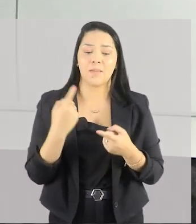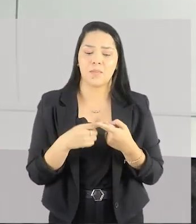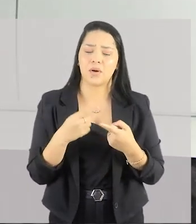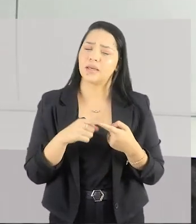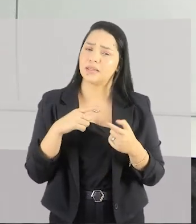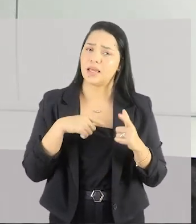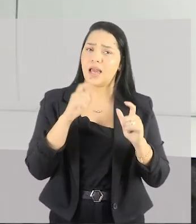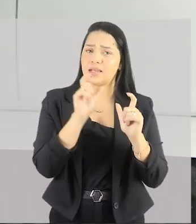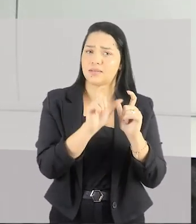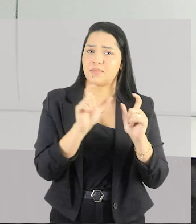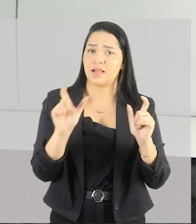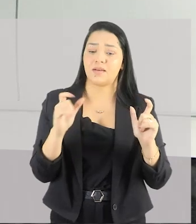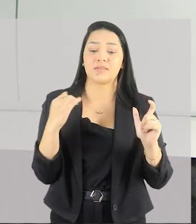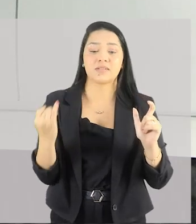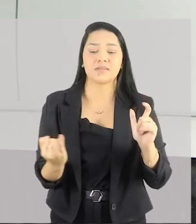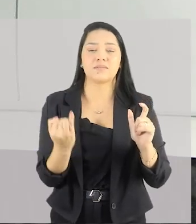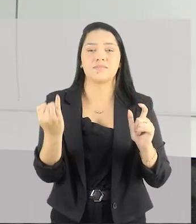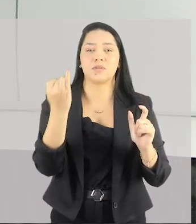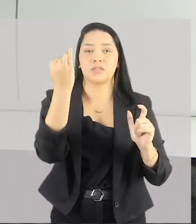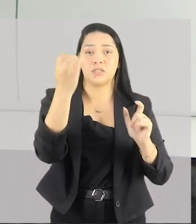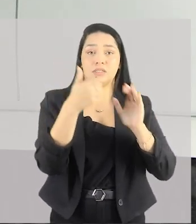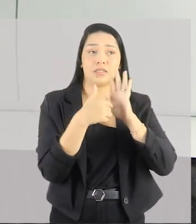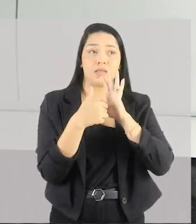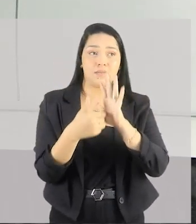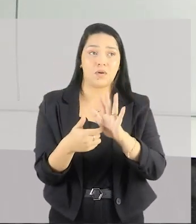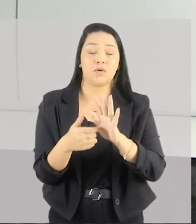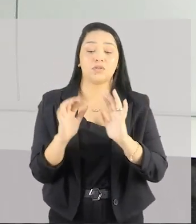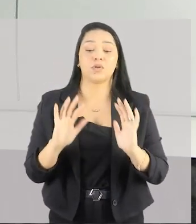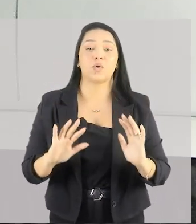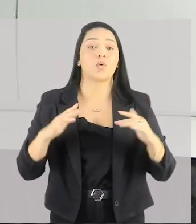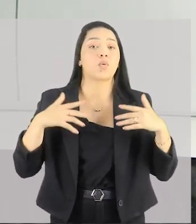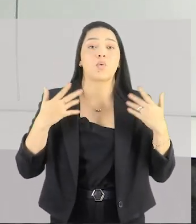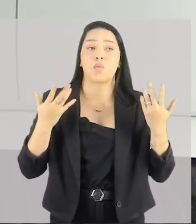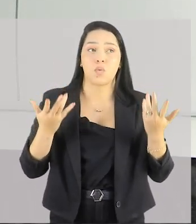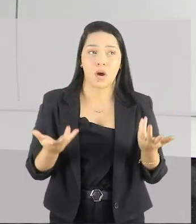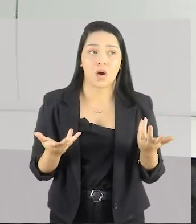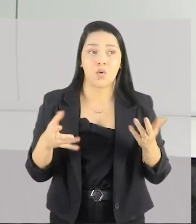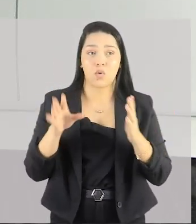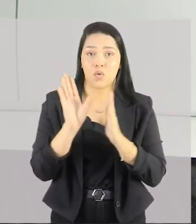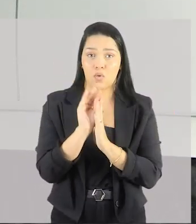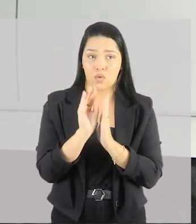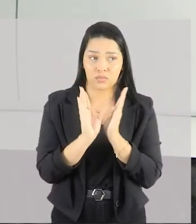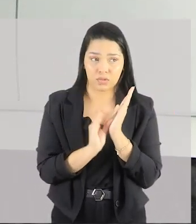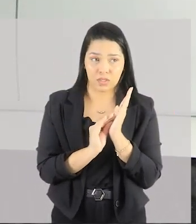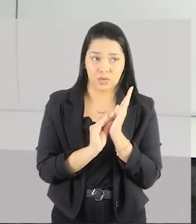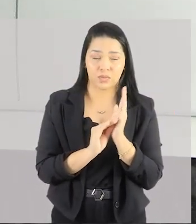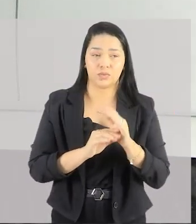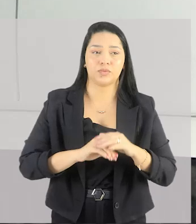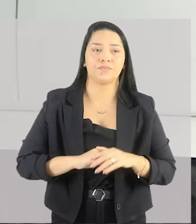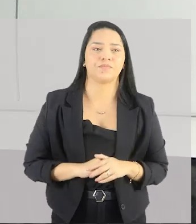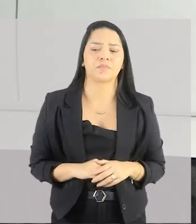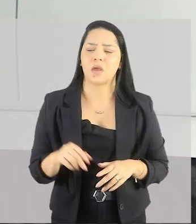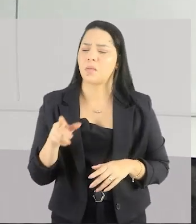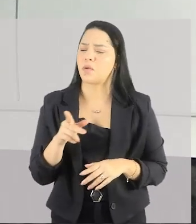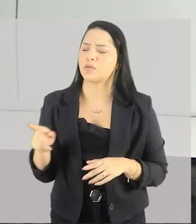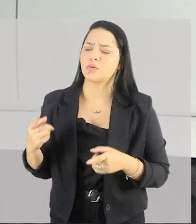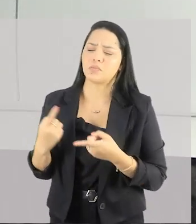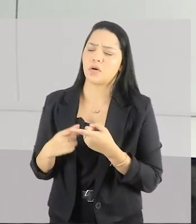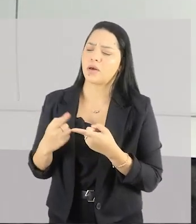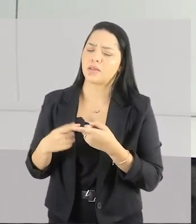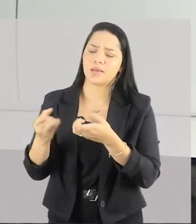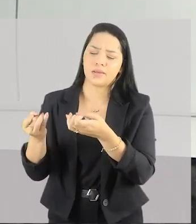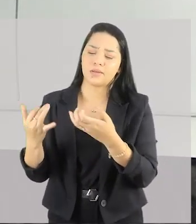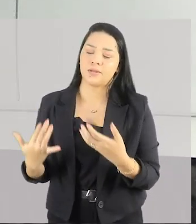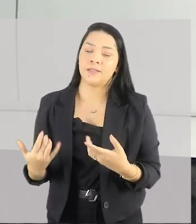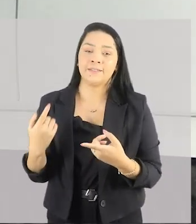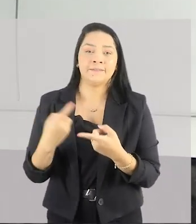as palavras-chave que indicam realmente qual é o conteúdo. Professor, por que o senhor está falando isso?